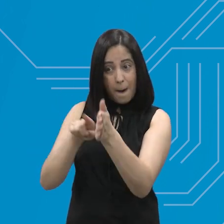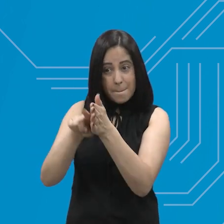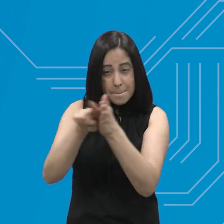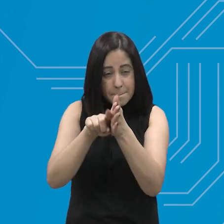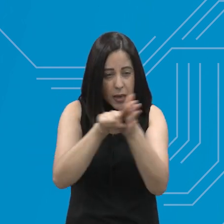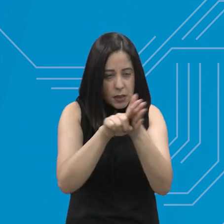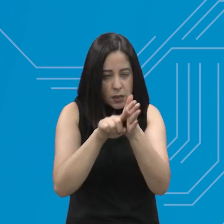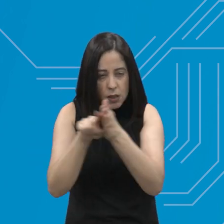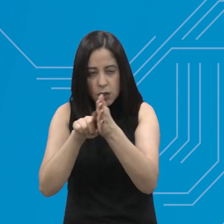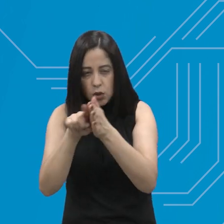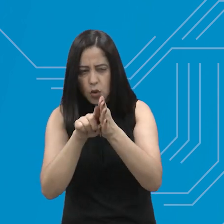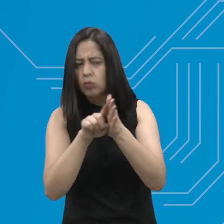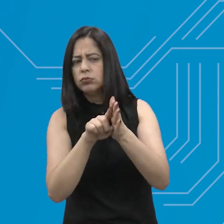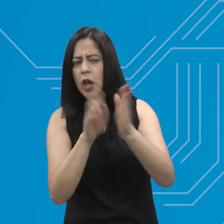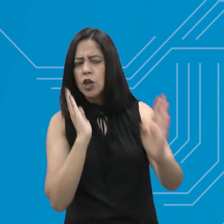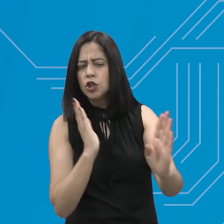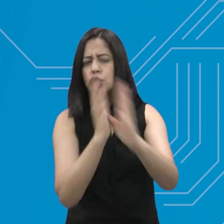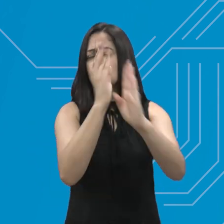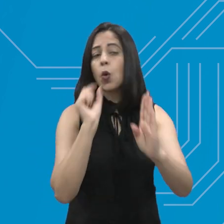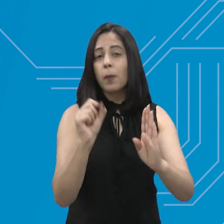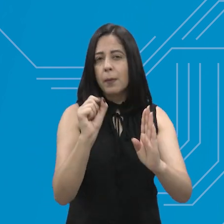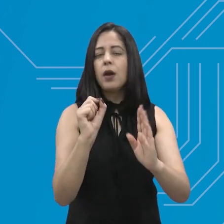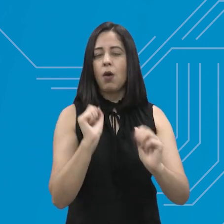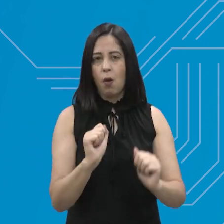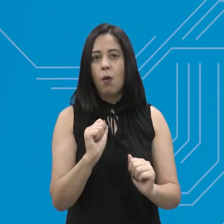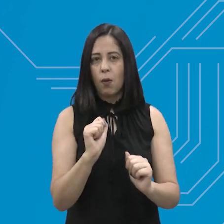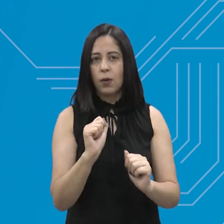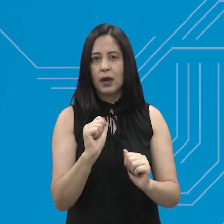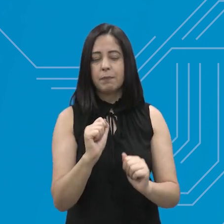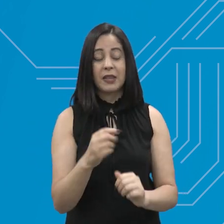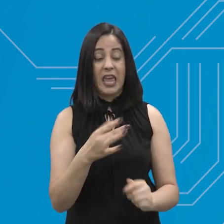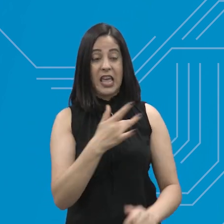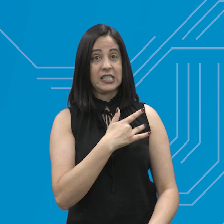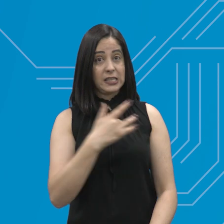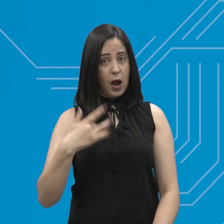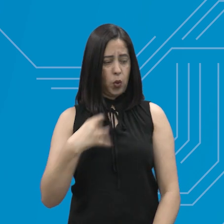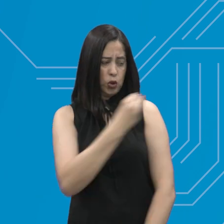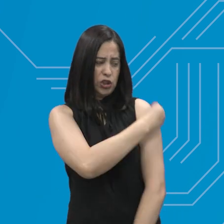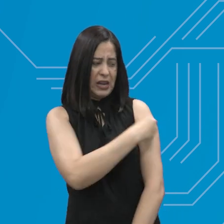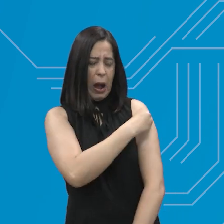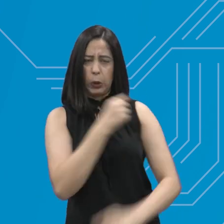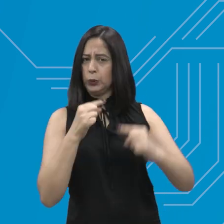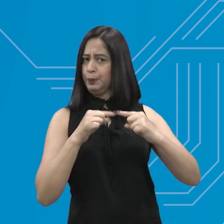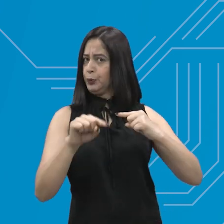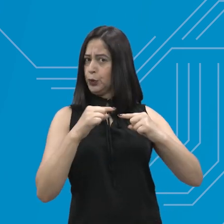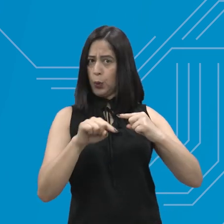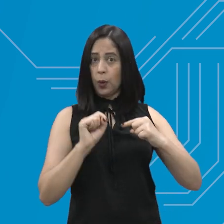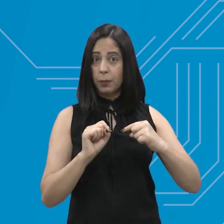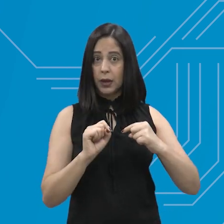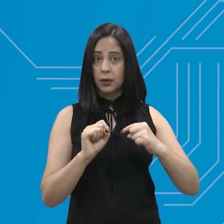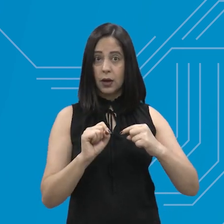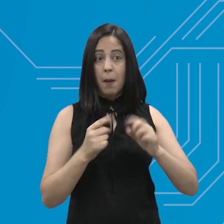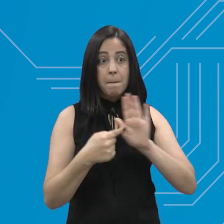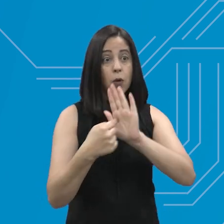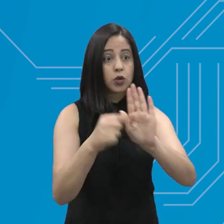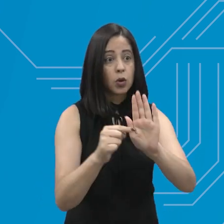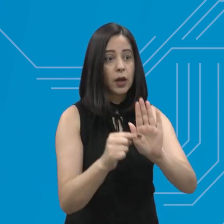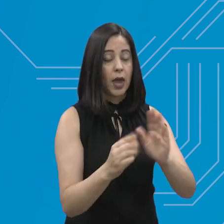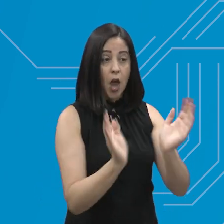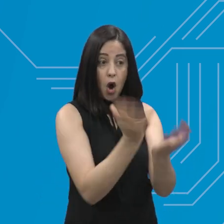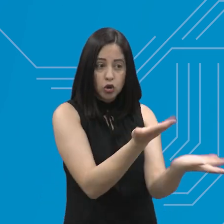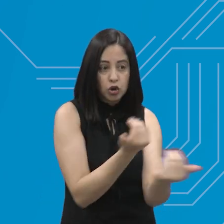pelo Centro de Informações sobre Saúde e Álcool, que é uma organização não governamental, mostrou